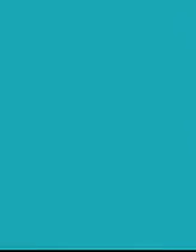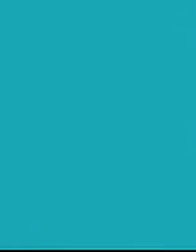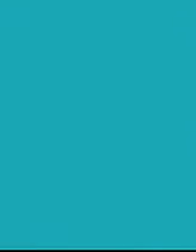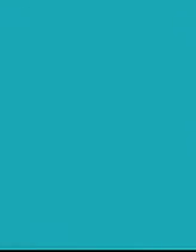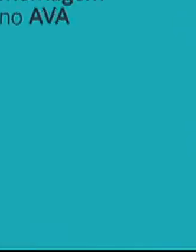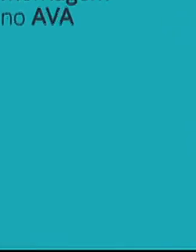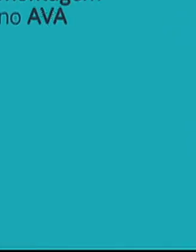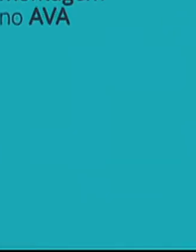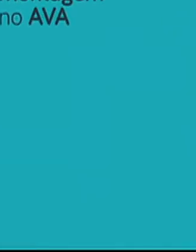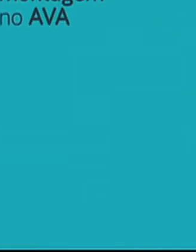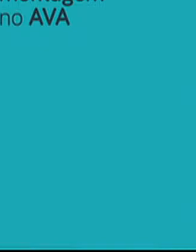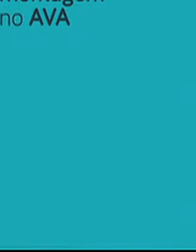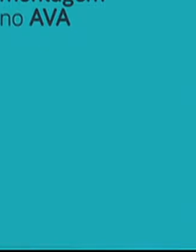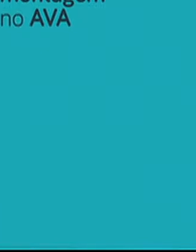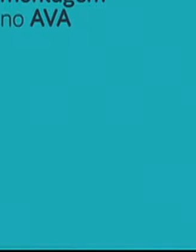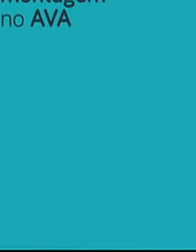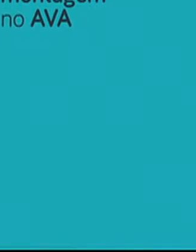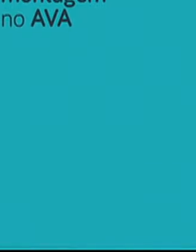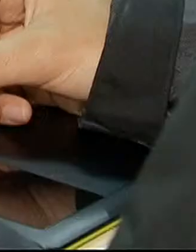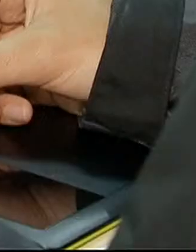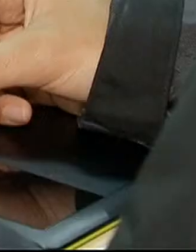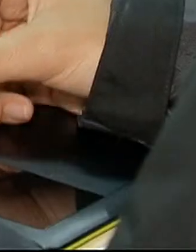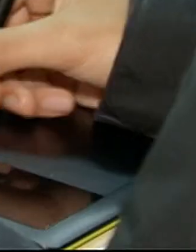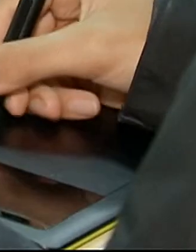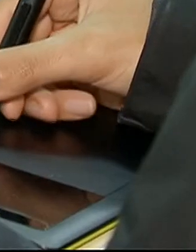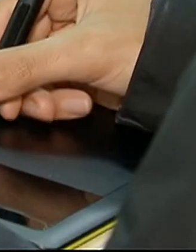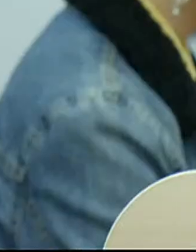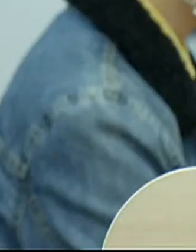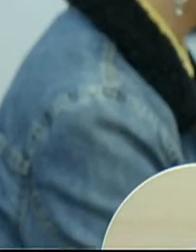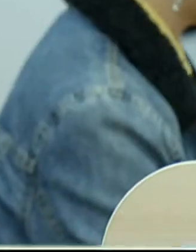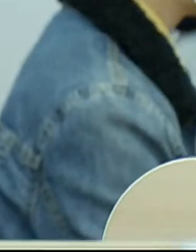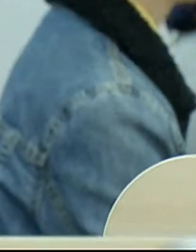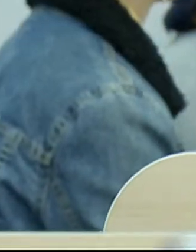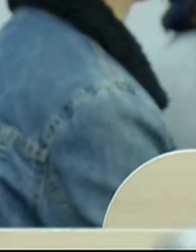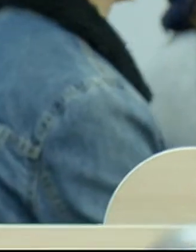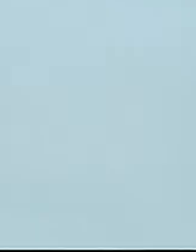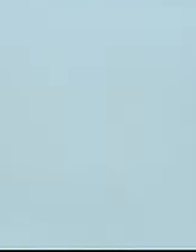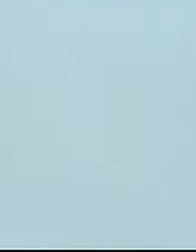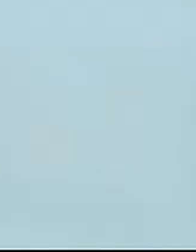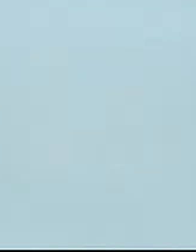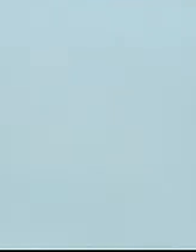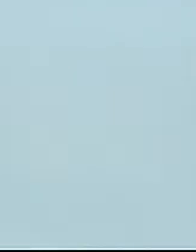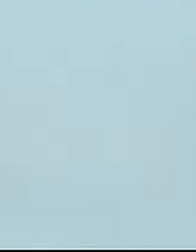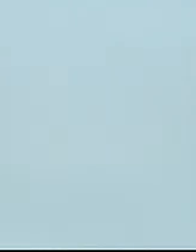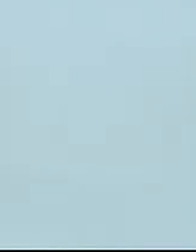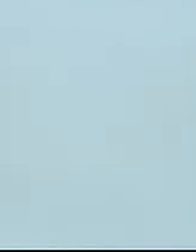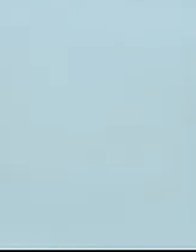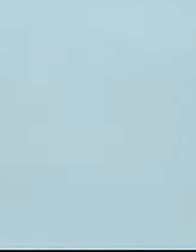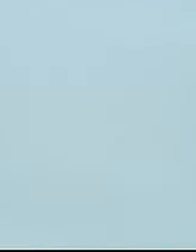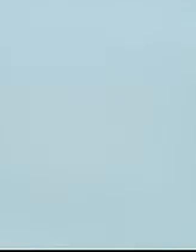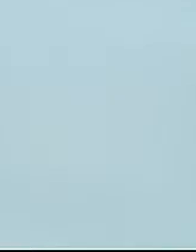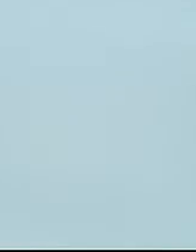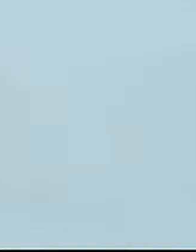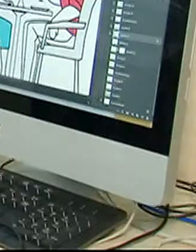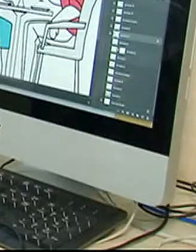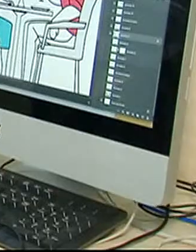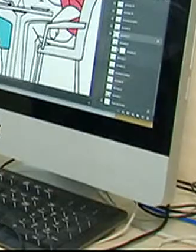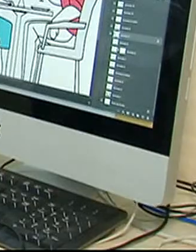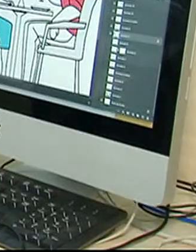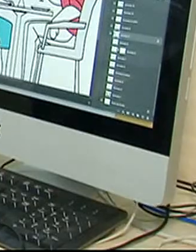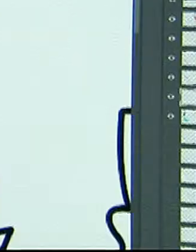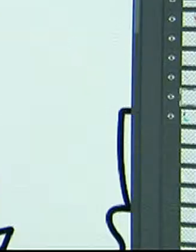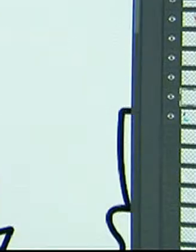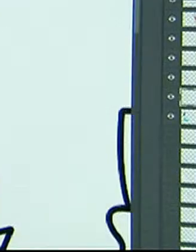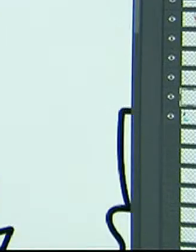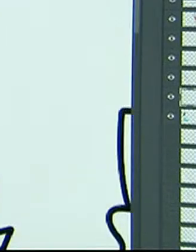de vídeo e montagem no AVA devem estar conscientes dos propósitos pedagógicos, dos conteúdos e das atividades